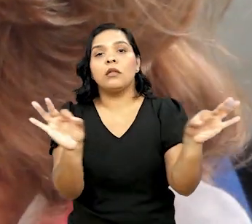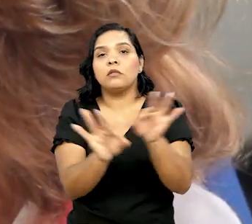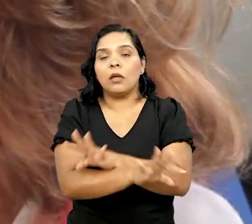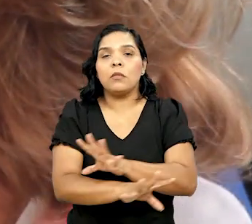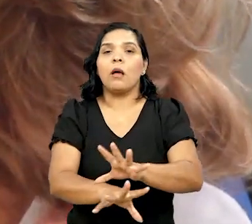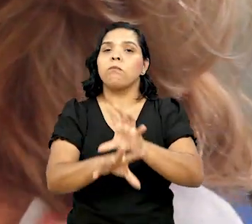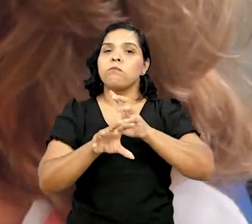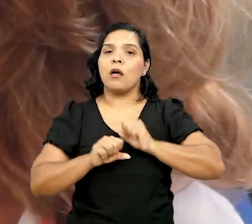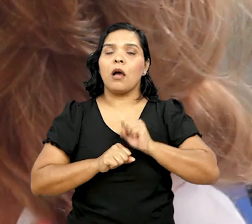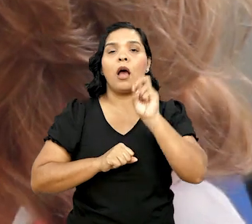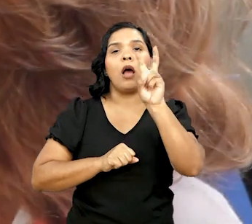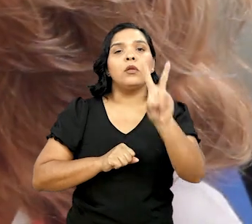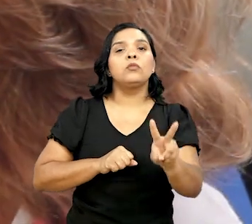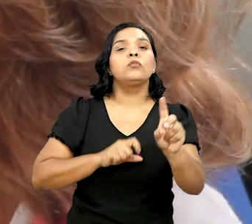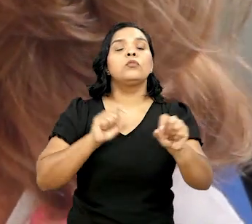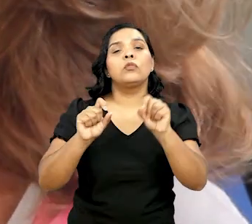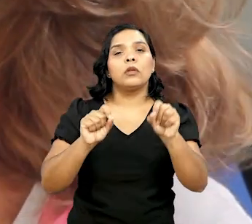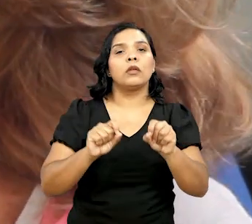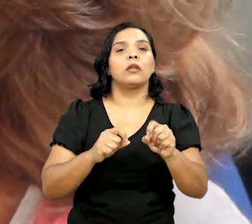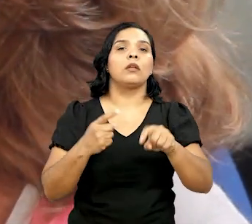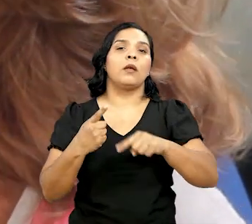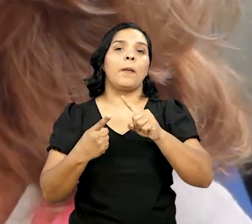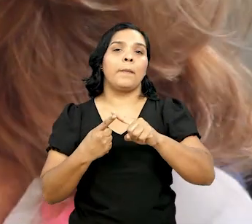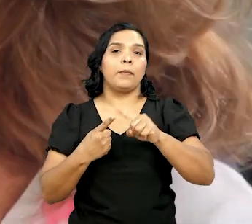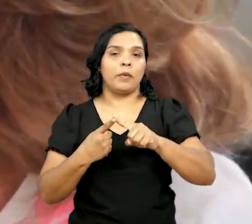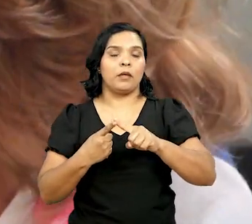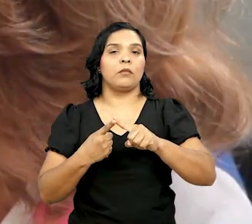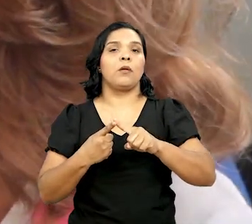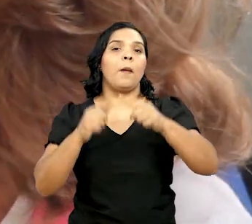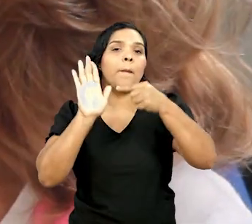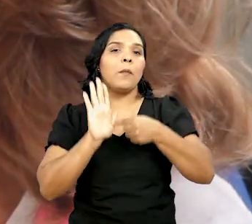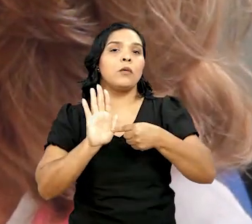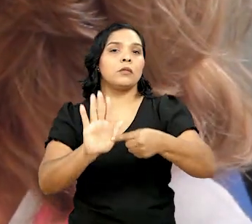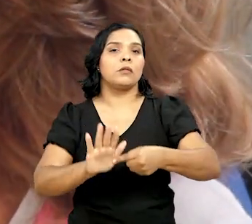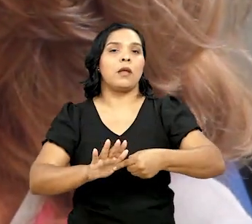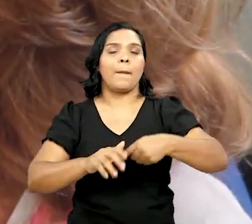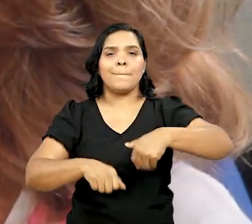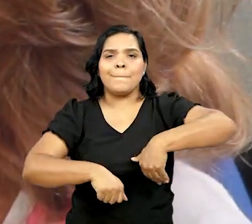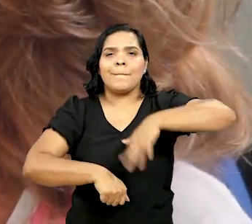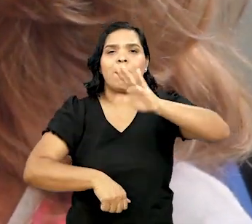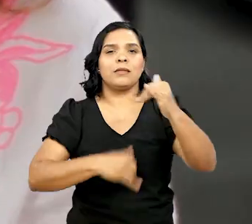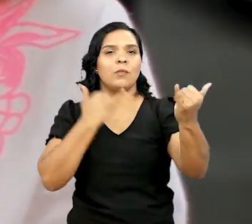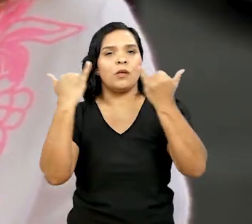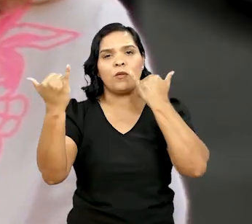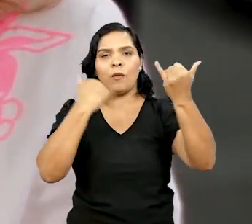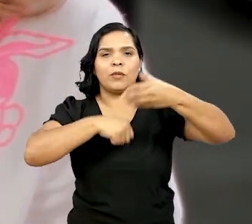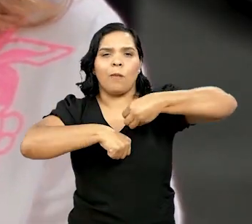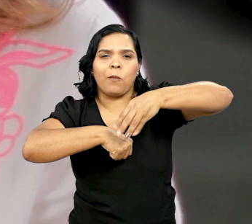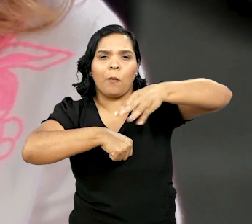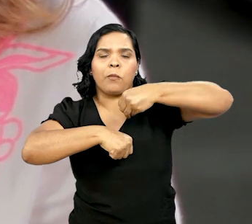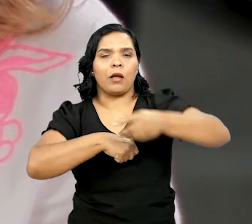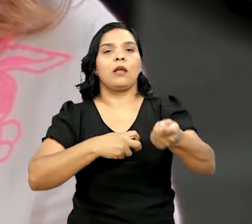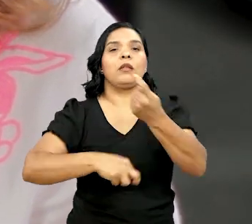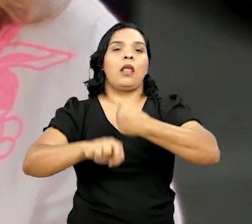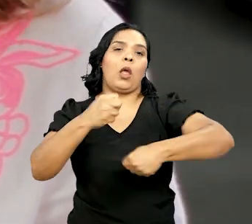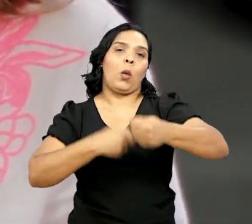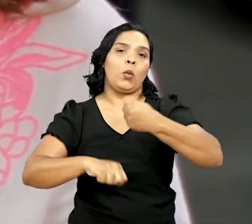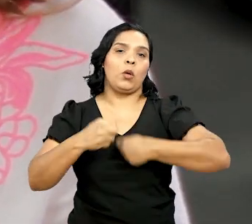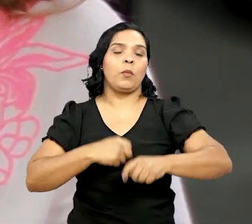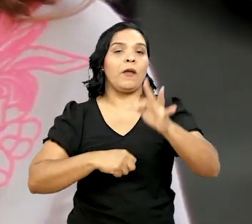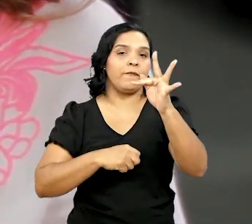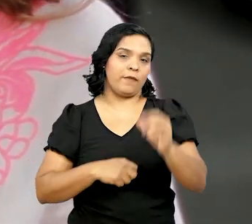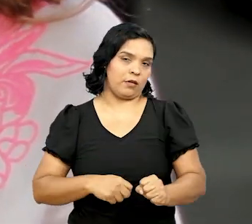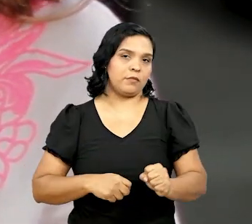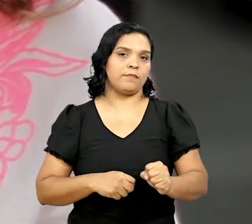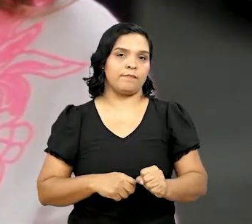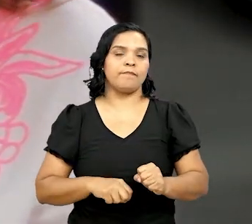terminou incorporando 2 outras dimensões. Qual é a ideia? Trazer o máximo possível de informações sobre a economia ferense. E